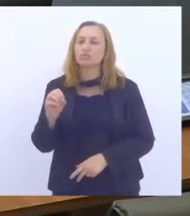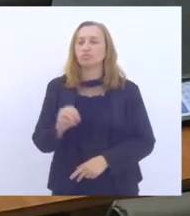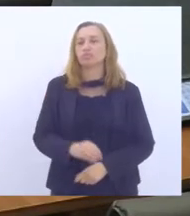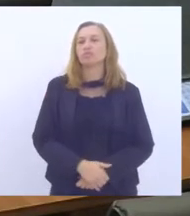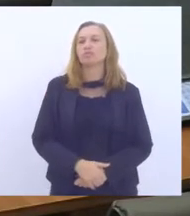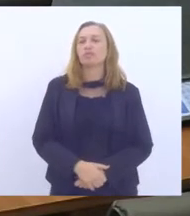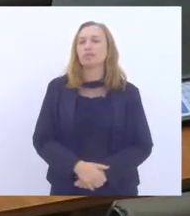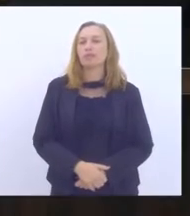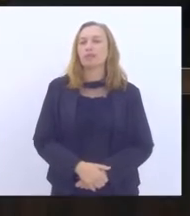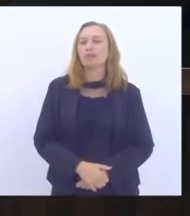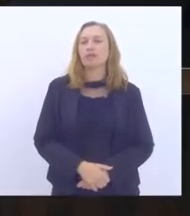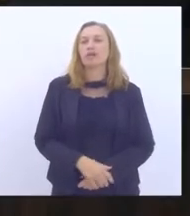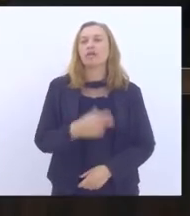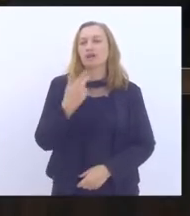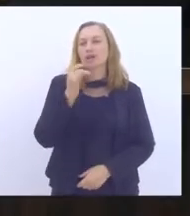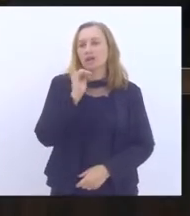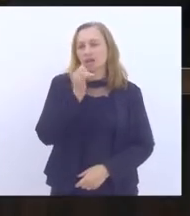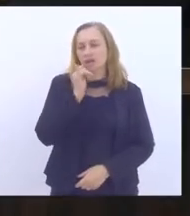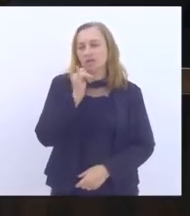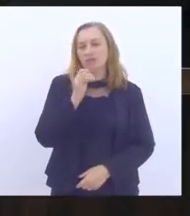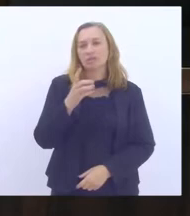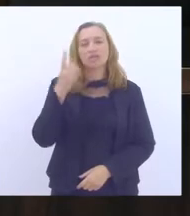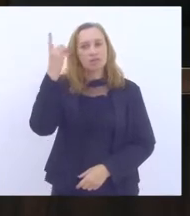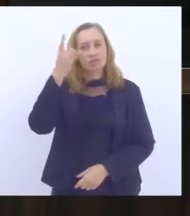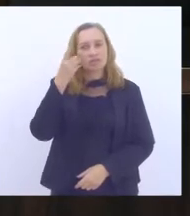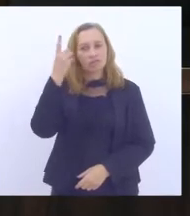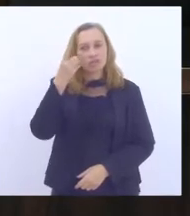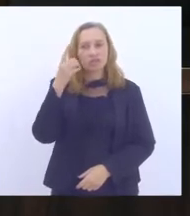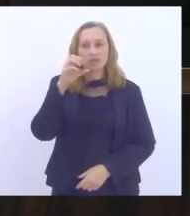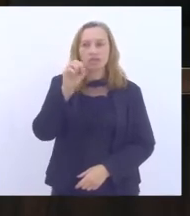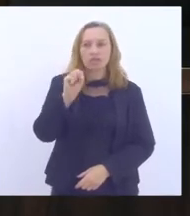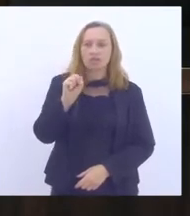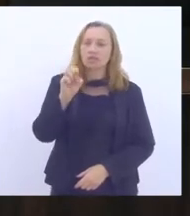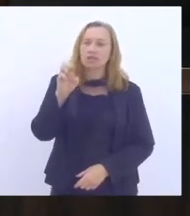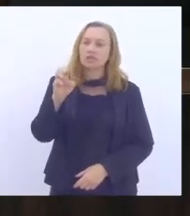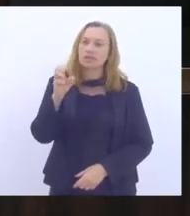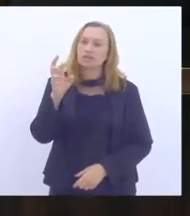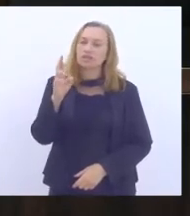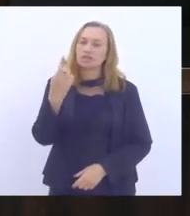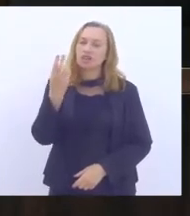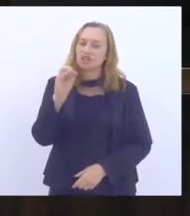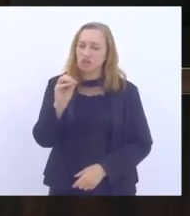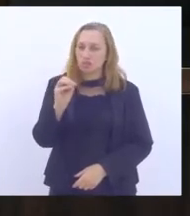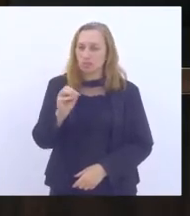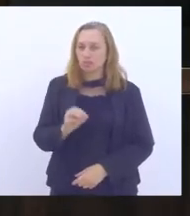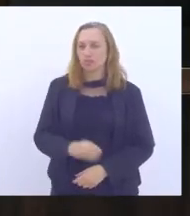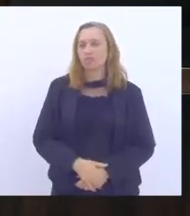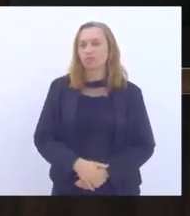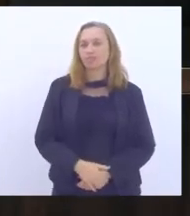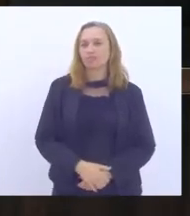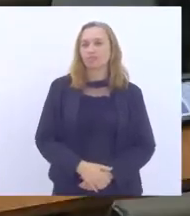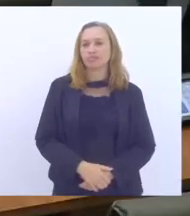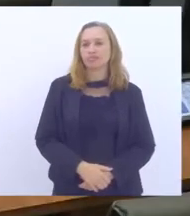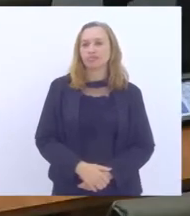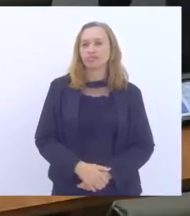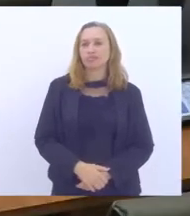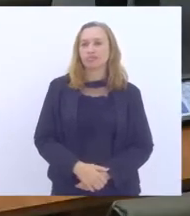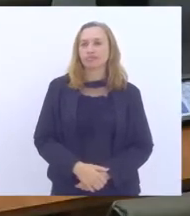a presidência a designar relator Deputado Sérgio a lobeck